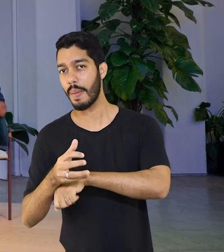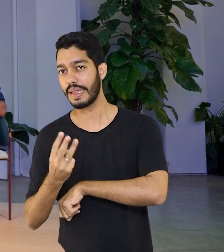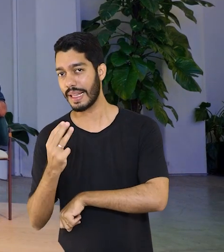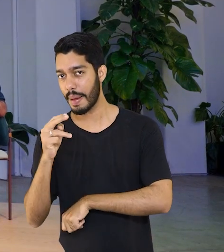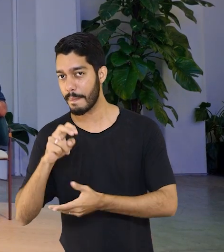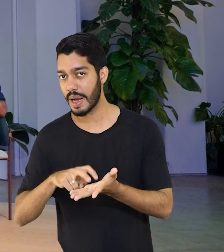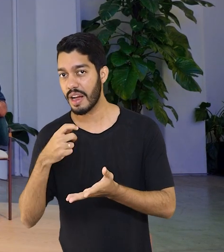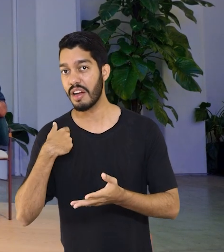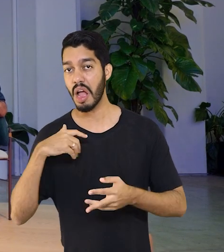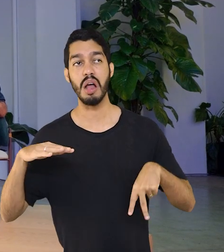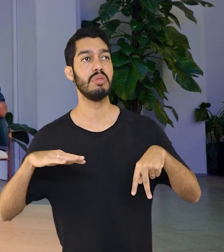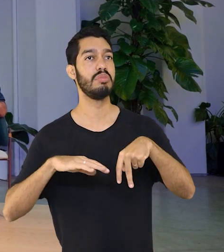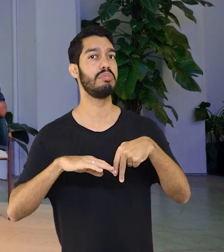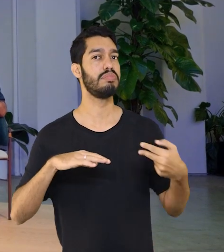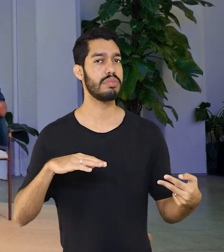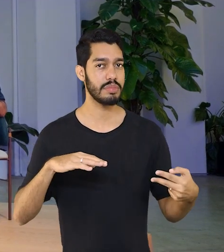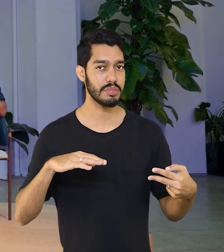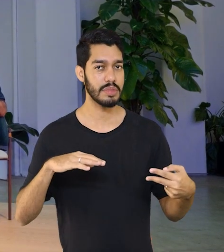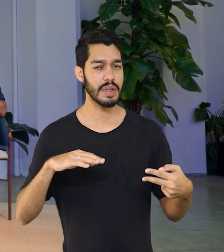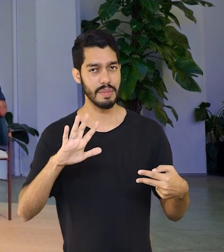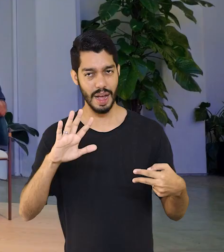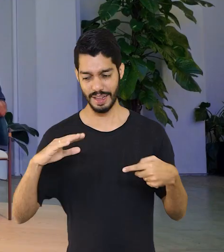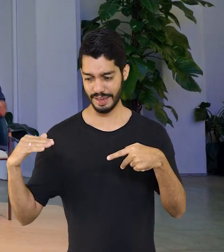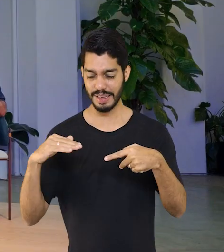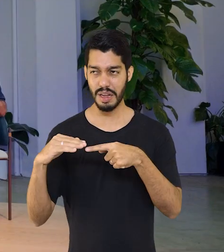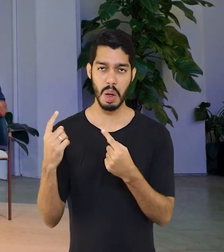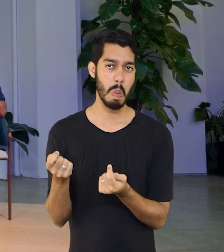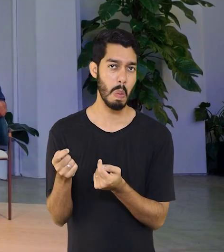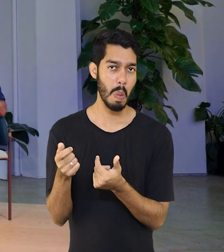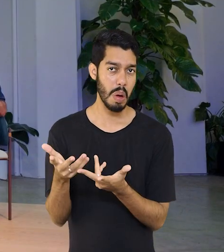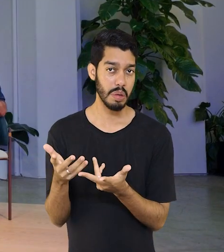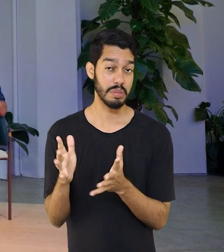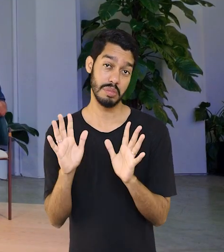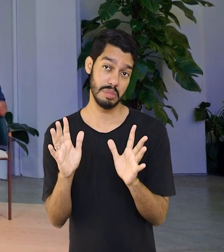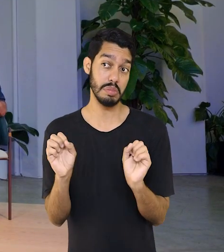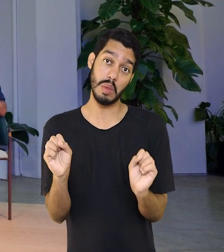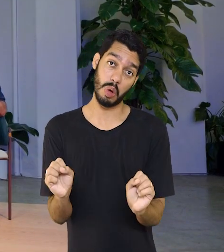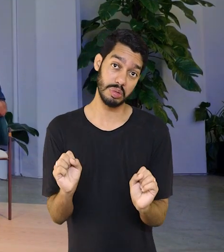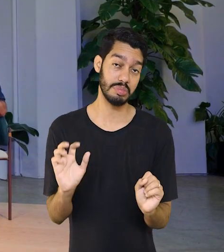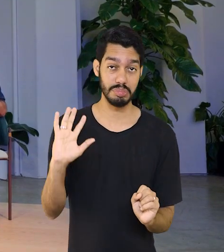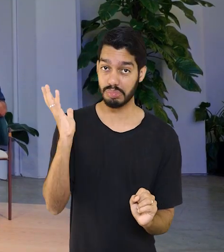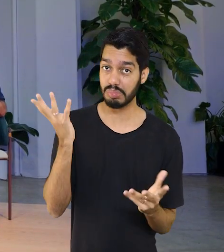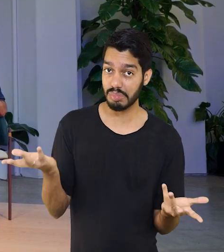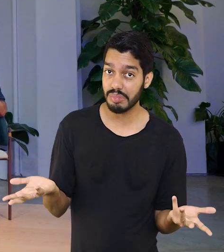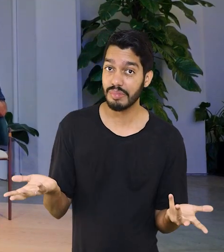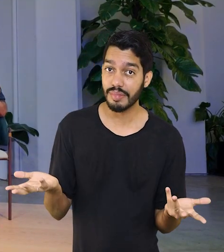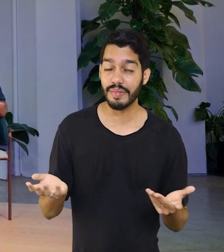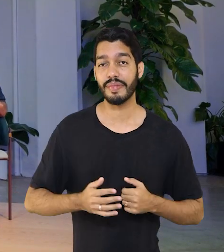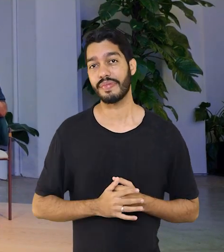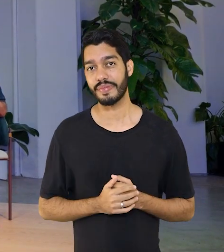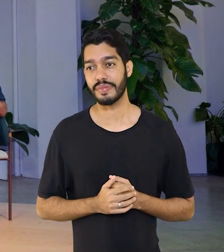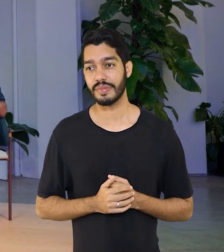às 3 horas da manhã, a chance de vir carro é muito pequena. Mas eu vou olhar. Porque,